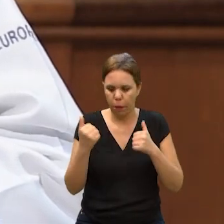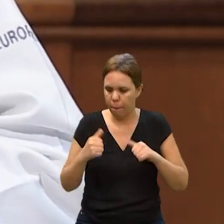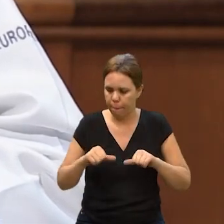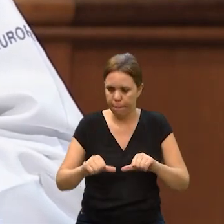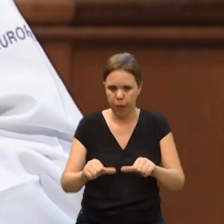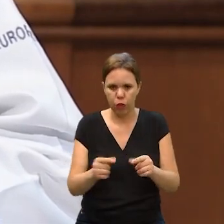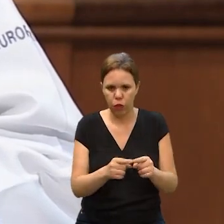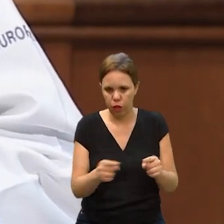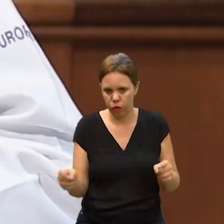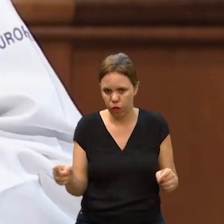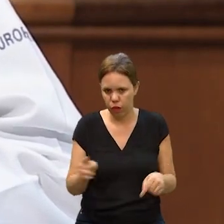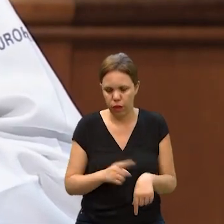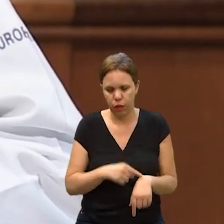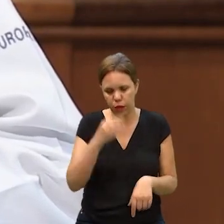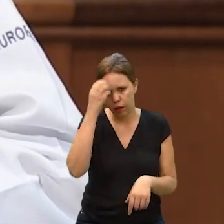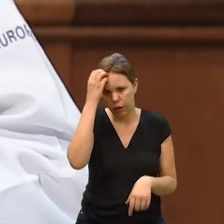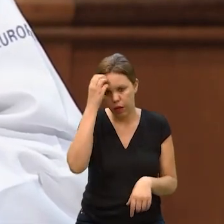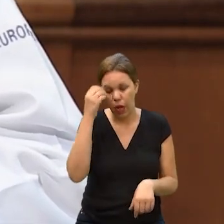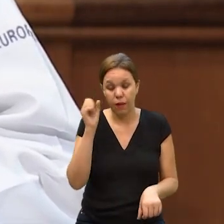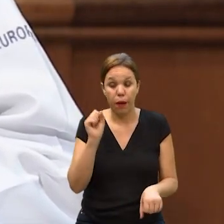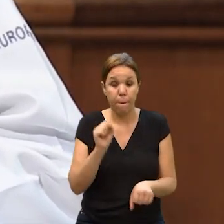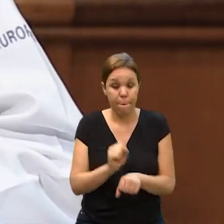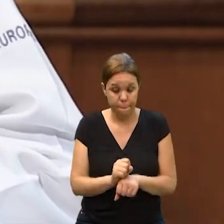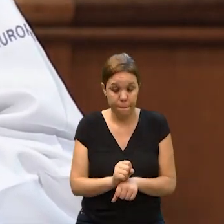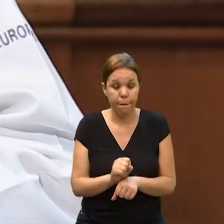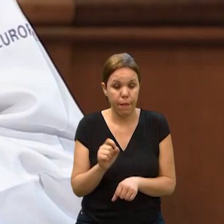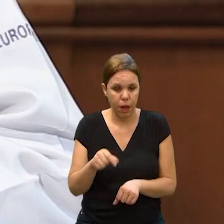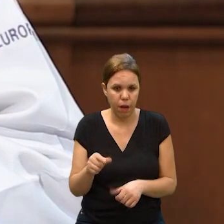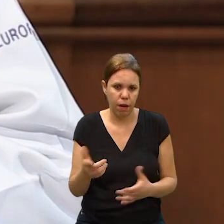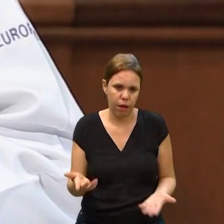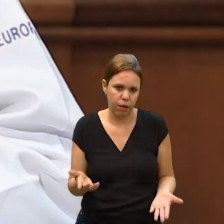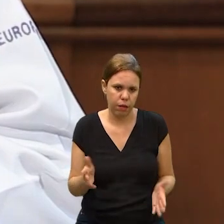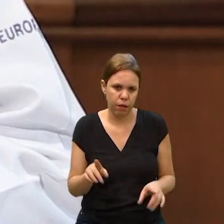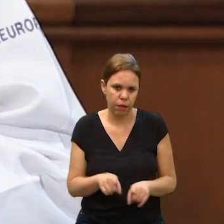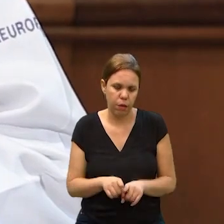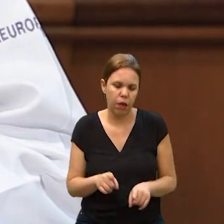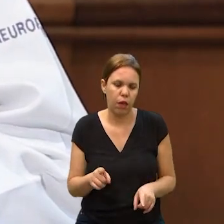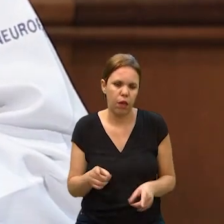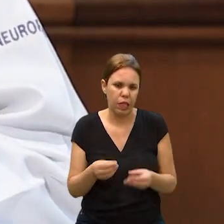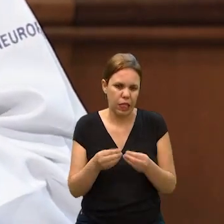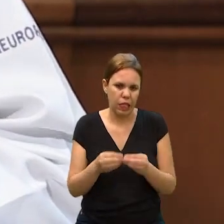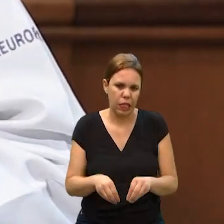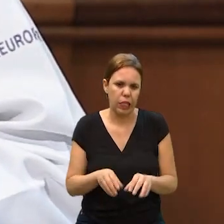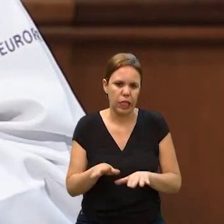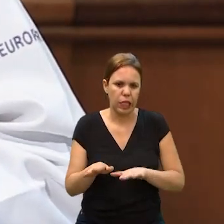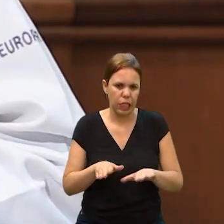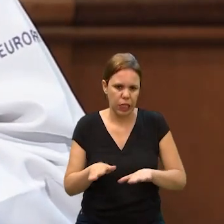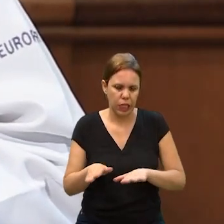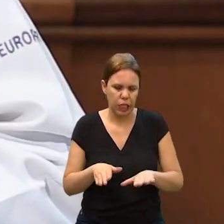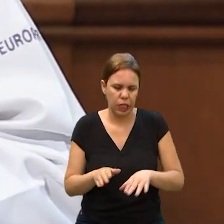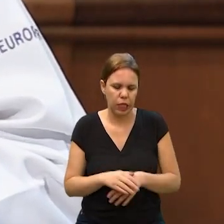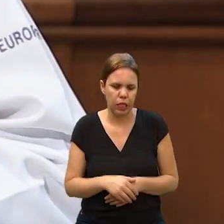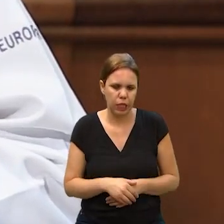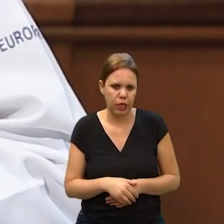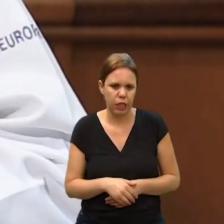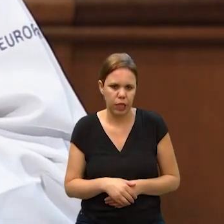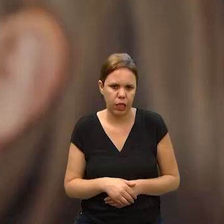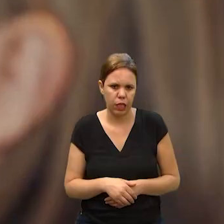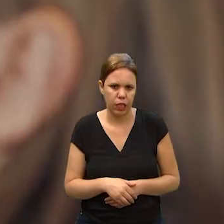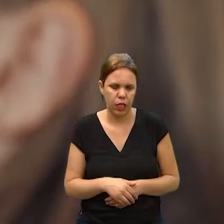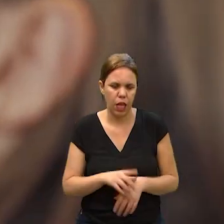não piora durante o tempo, ela é estática, estacionada, e esse comprometimento motor leva